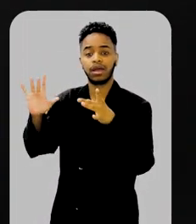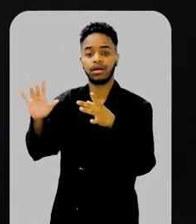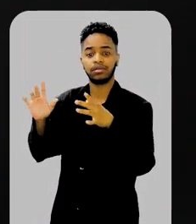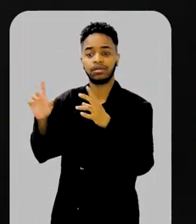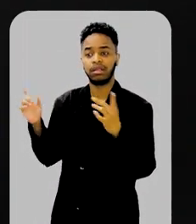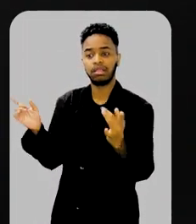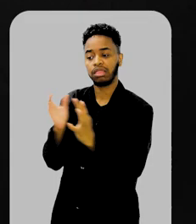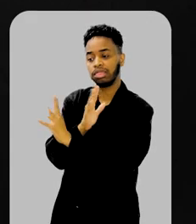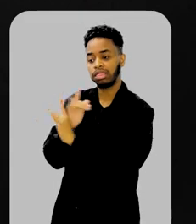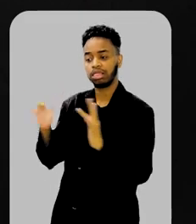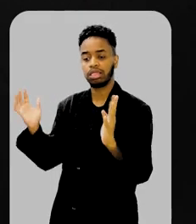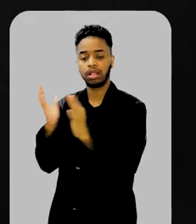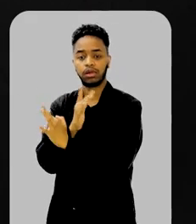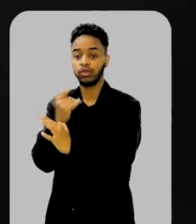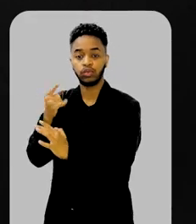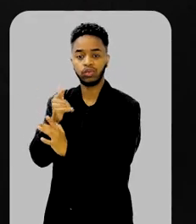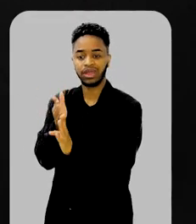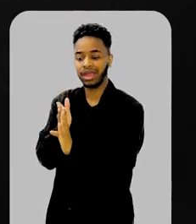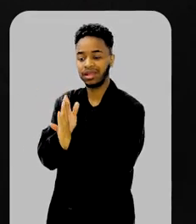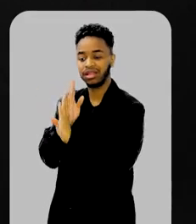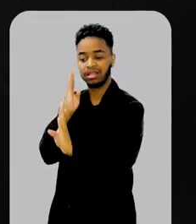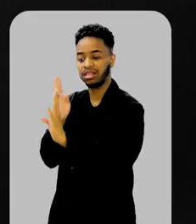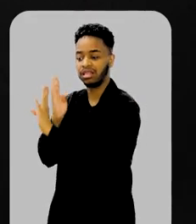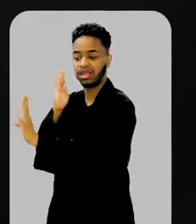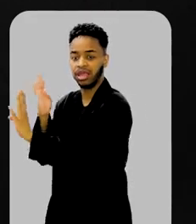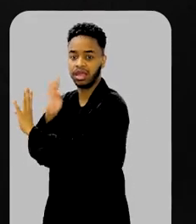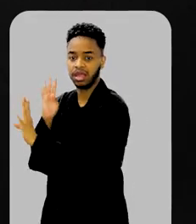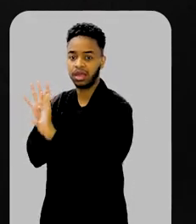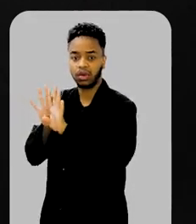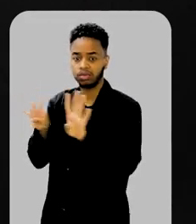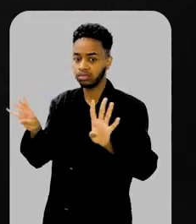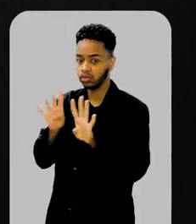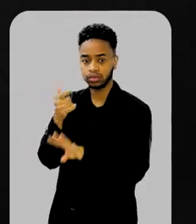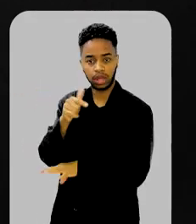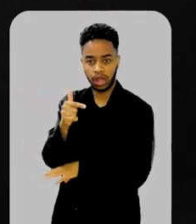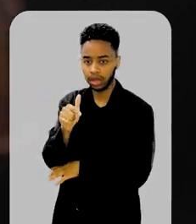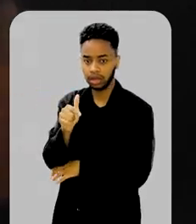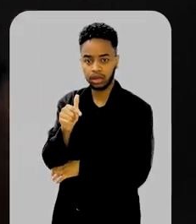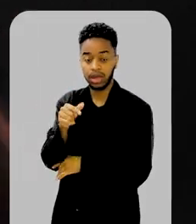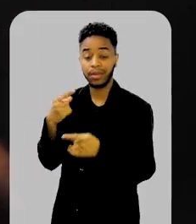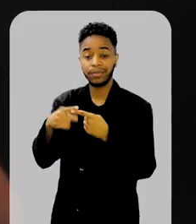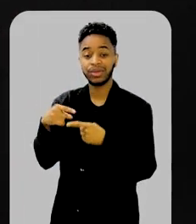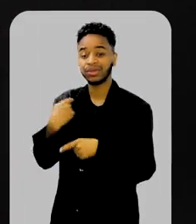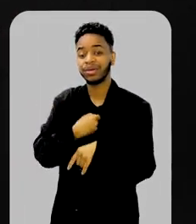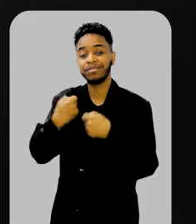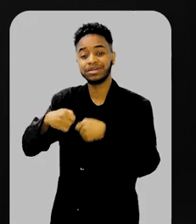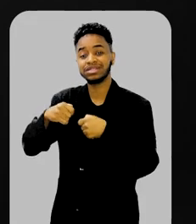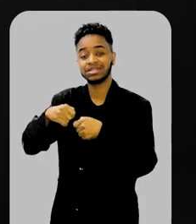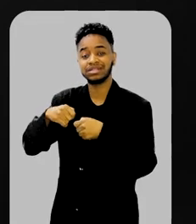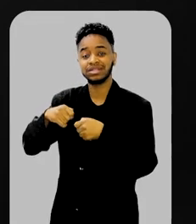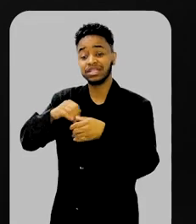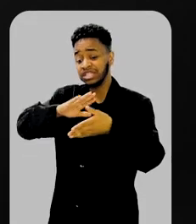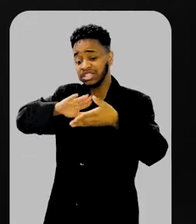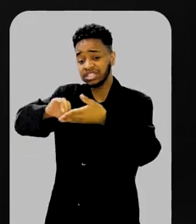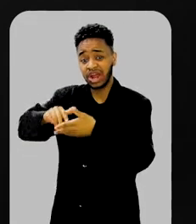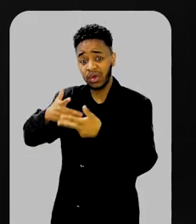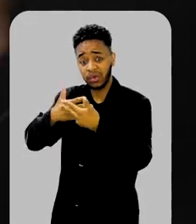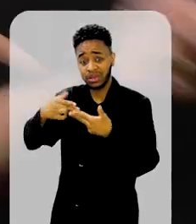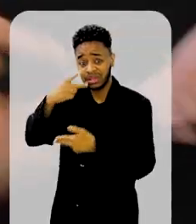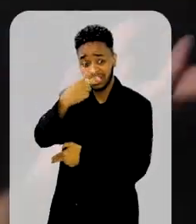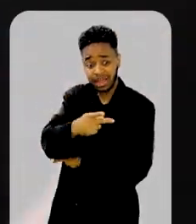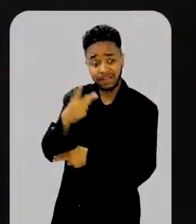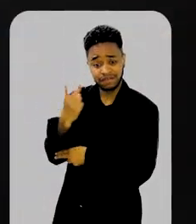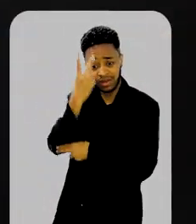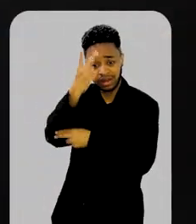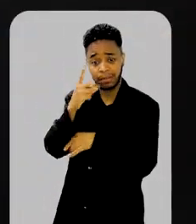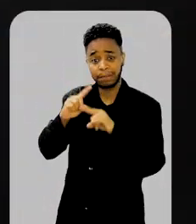componente lá não tem linhas e colunas então a gente ia deseducar algo que era da natureza deles e valiosíssima que a